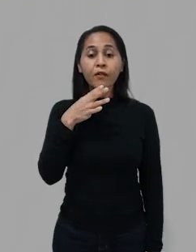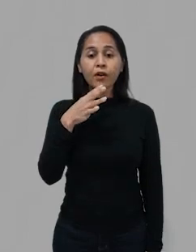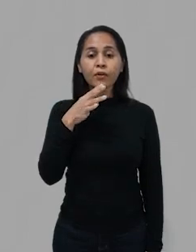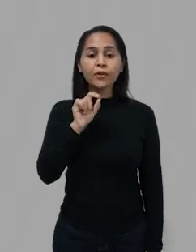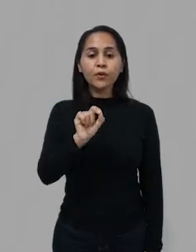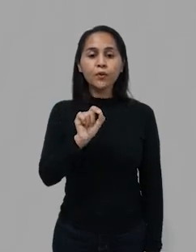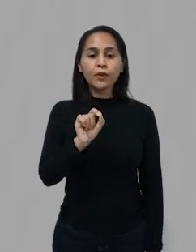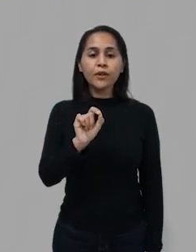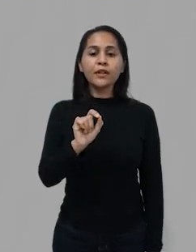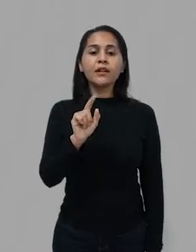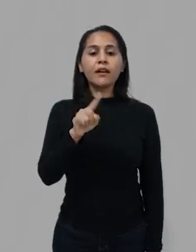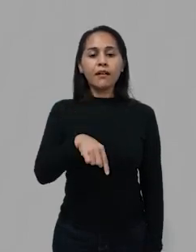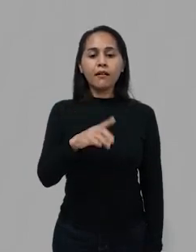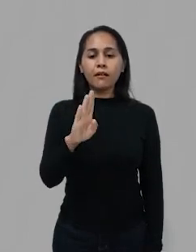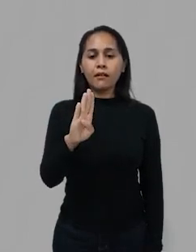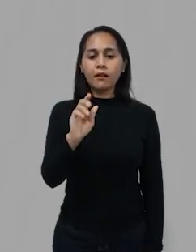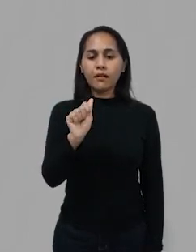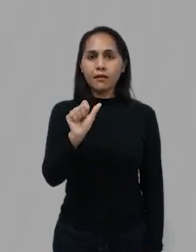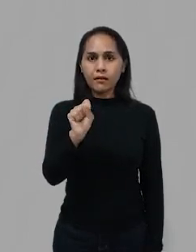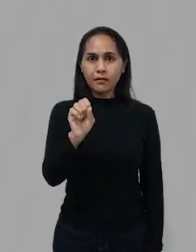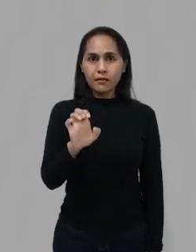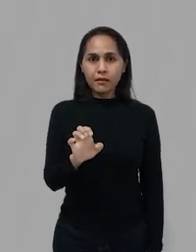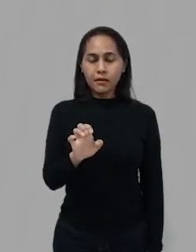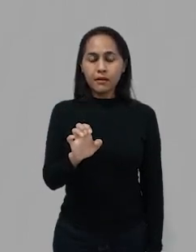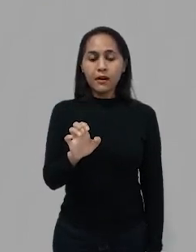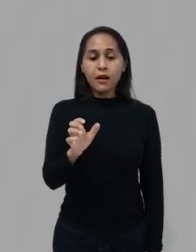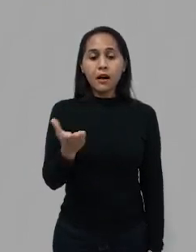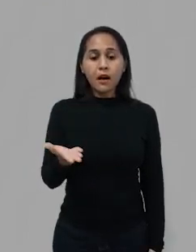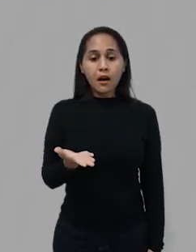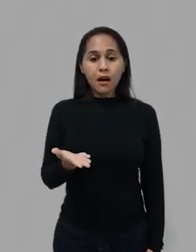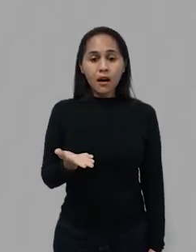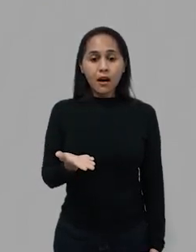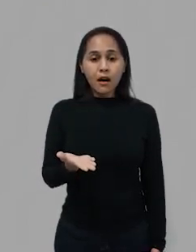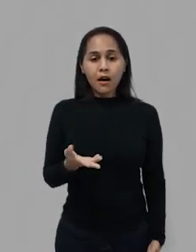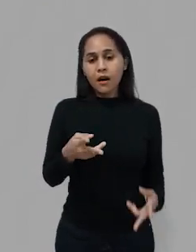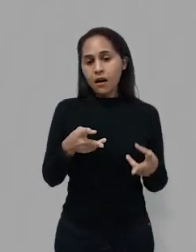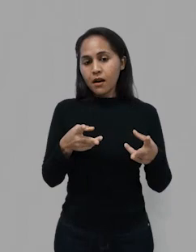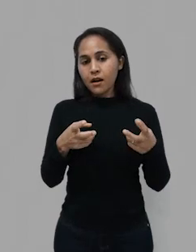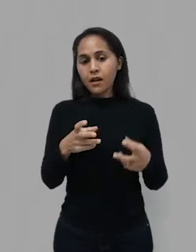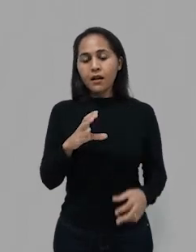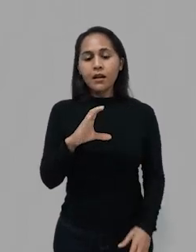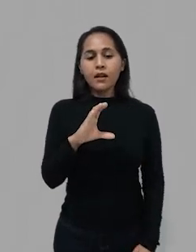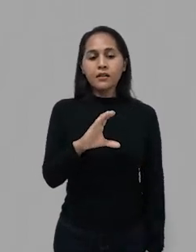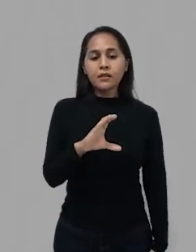uma base, certo? Então, de forma geral, eu vou ter um